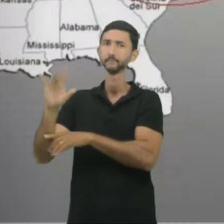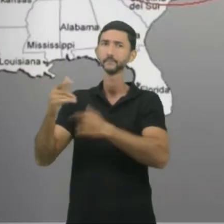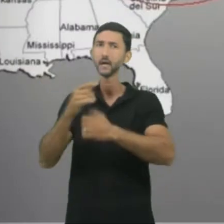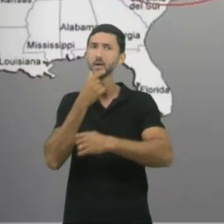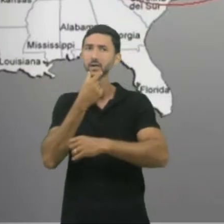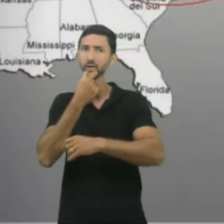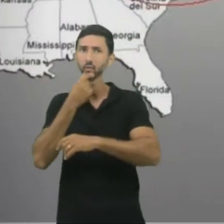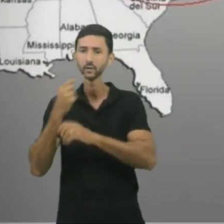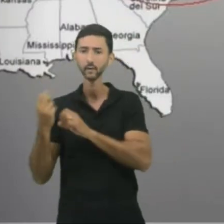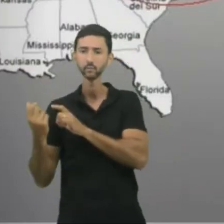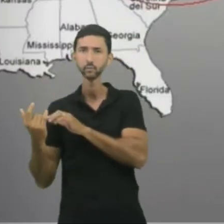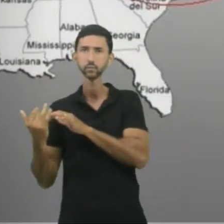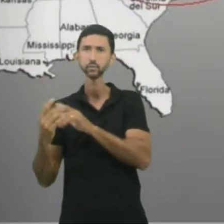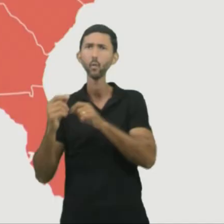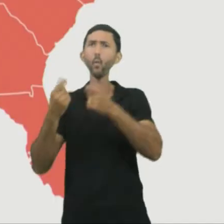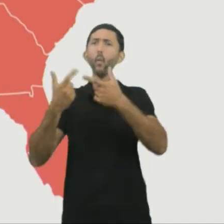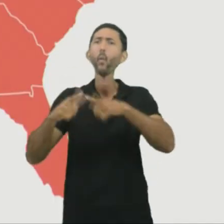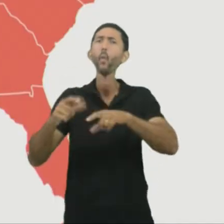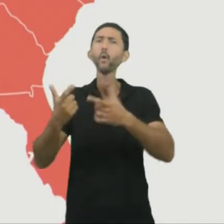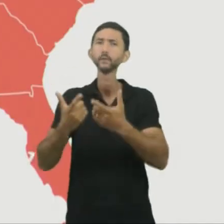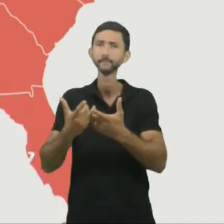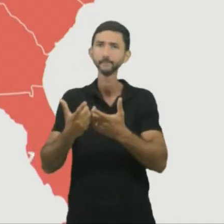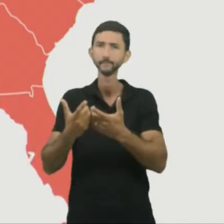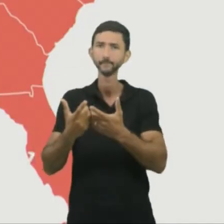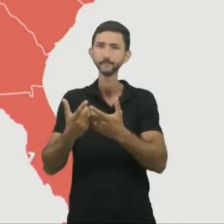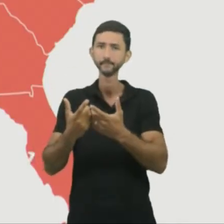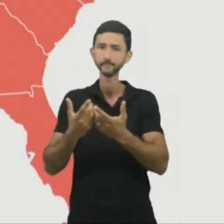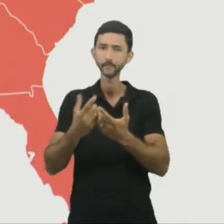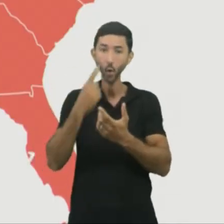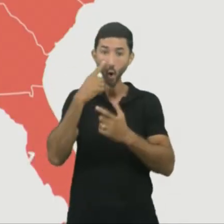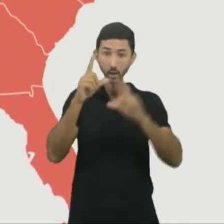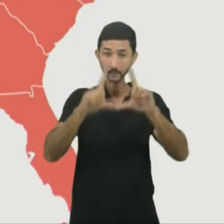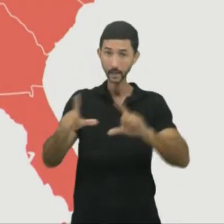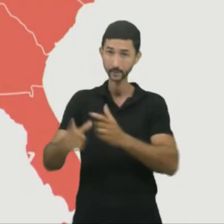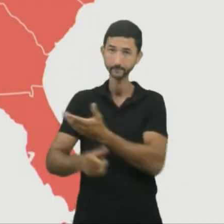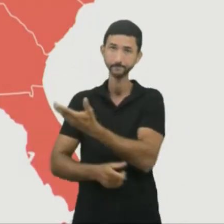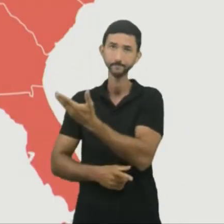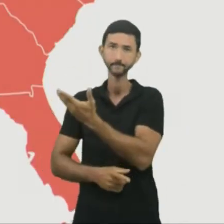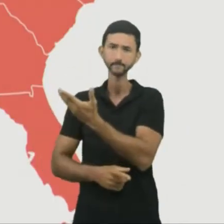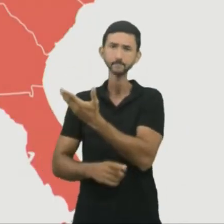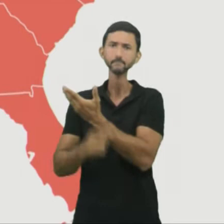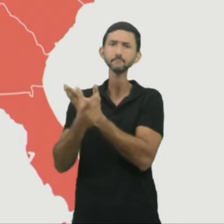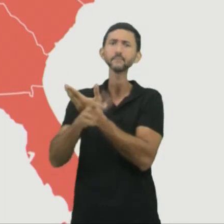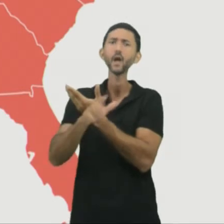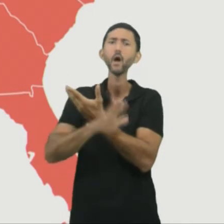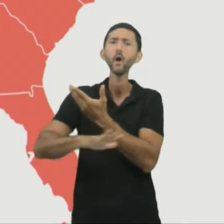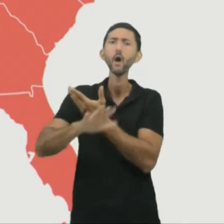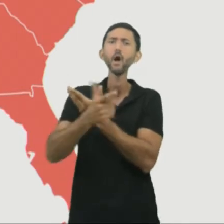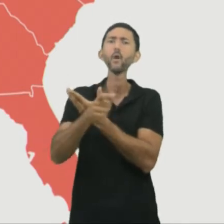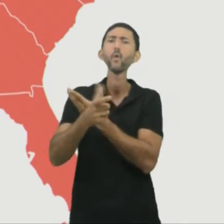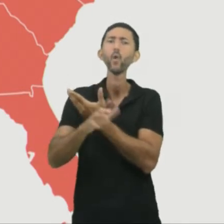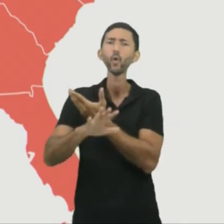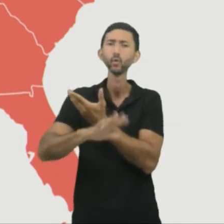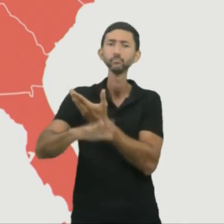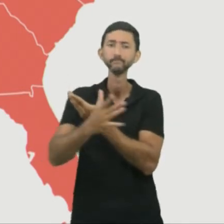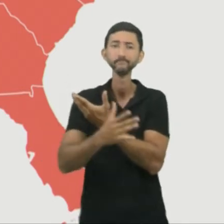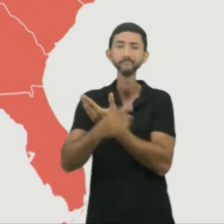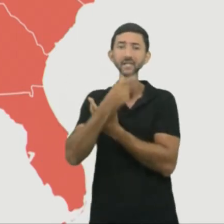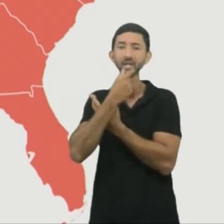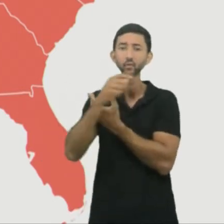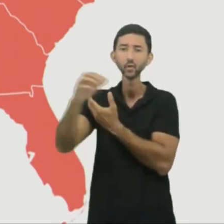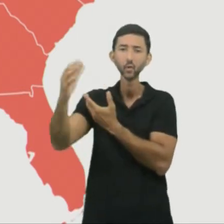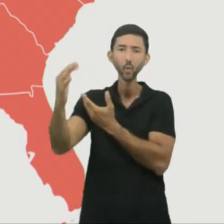acabar avançando para uma outra área. Olhem esse slide. Qual é a outra área que os